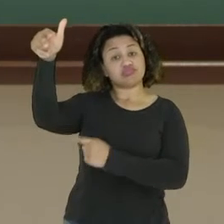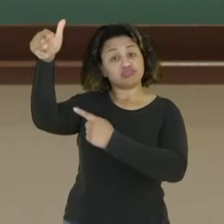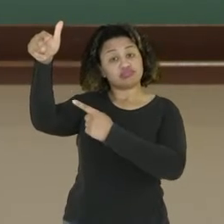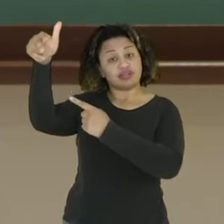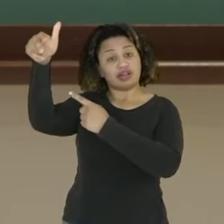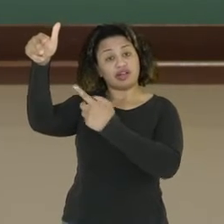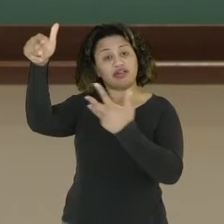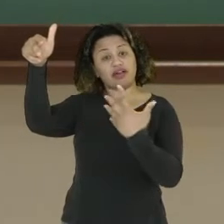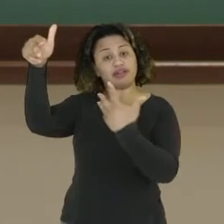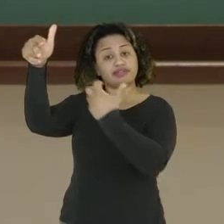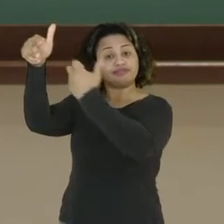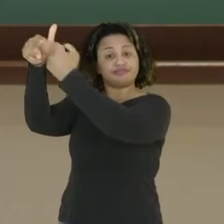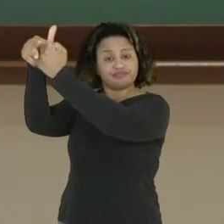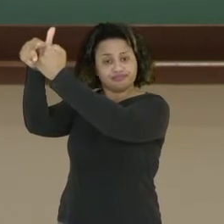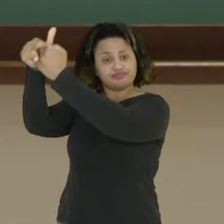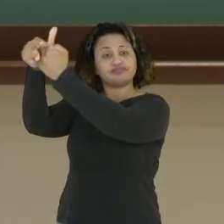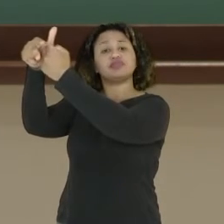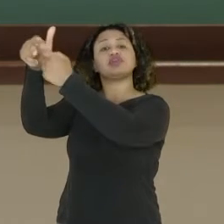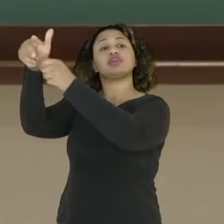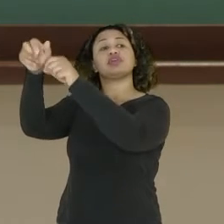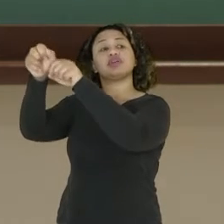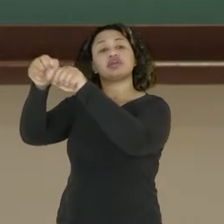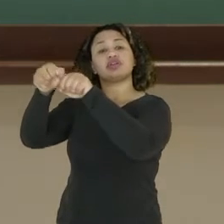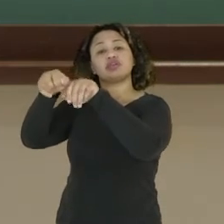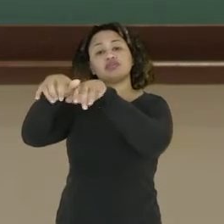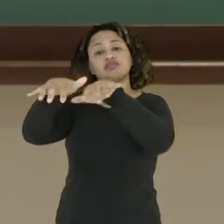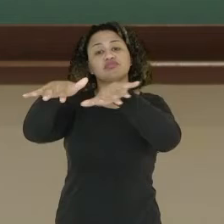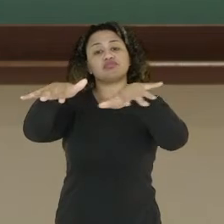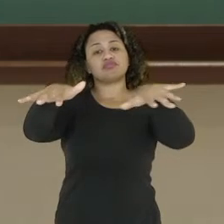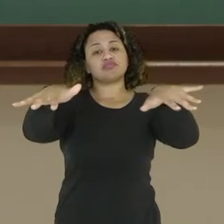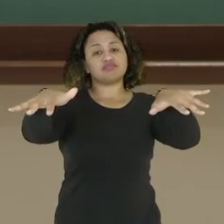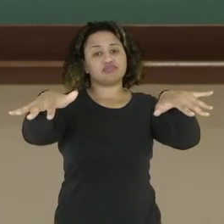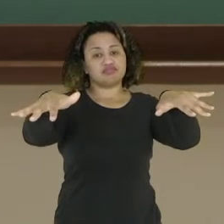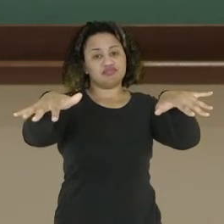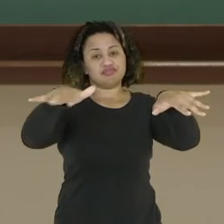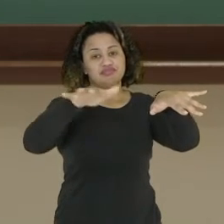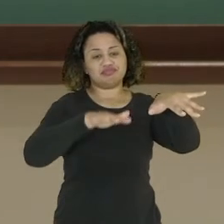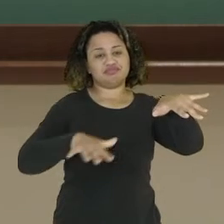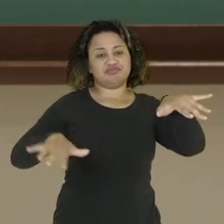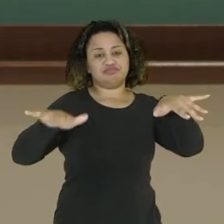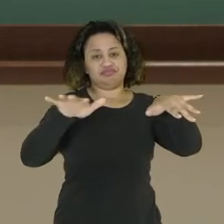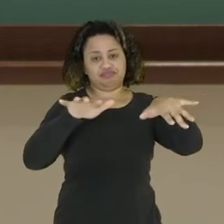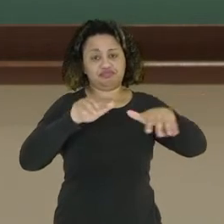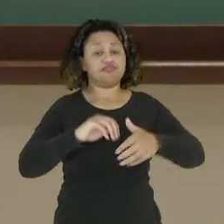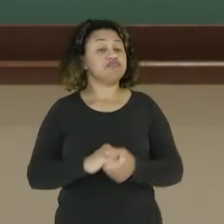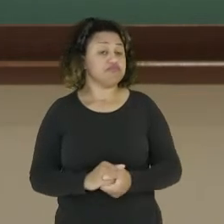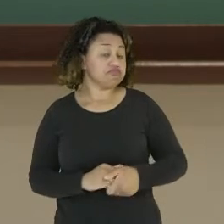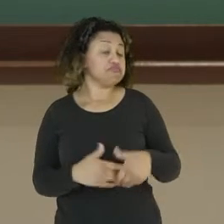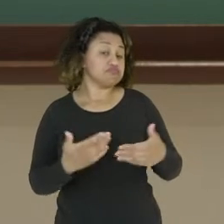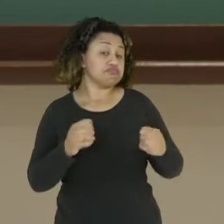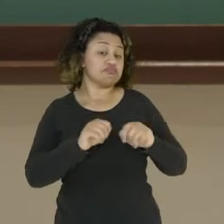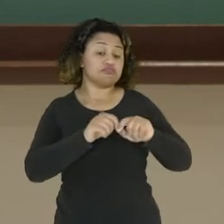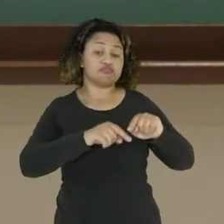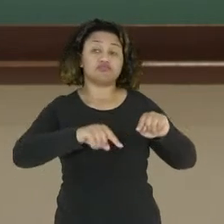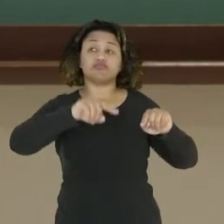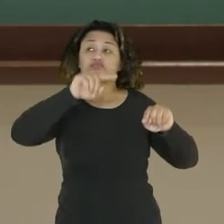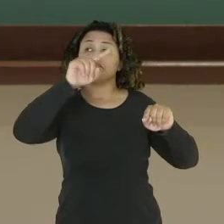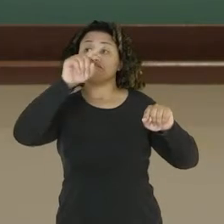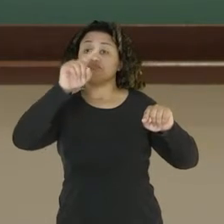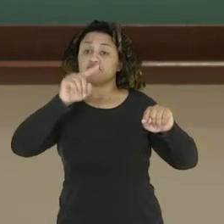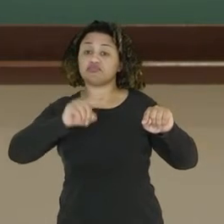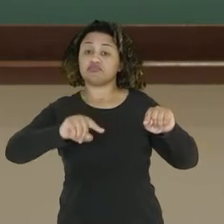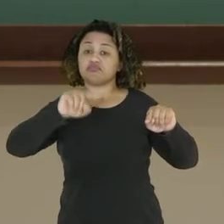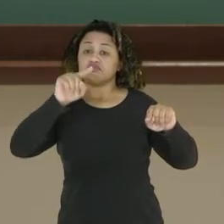ele vai receber essa onda e ele vai refletir para toda a região. E é claro, essa onda, ela vem com